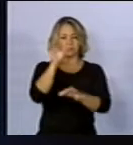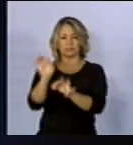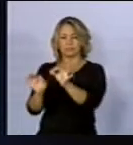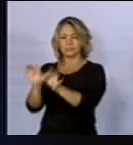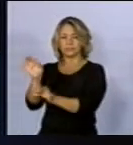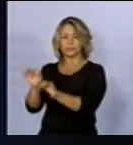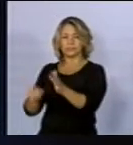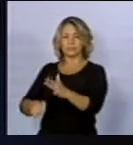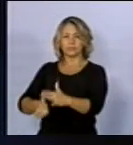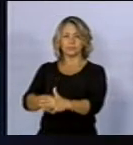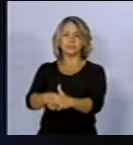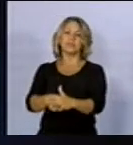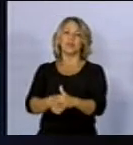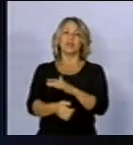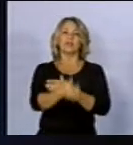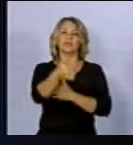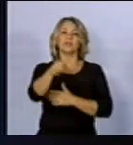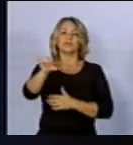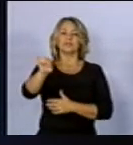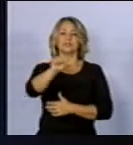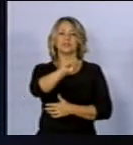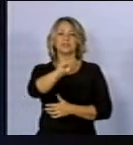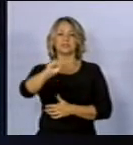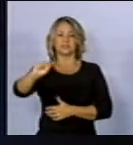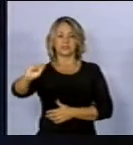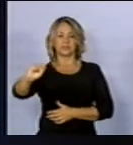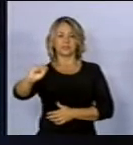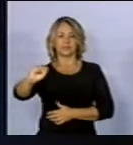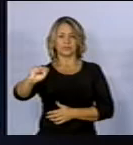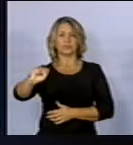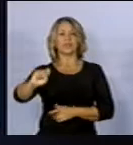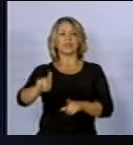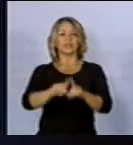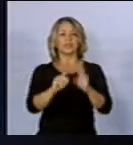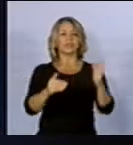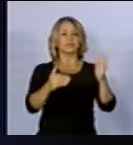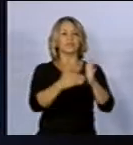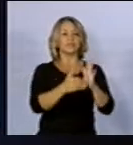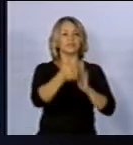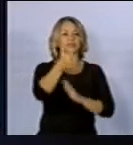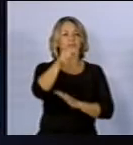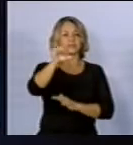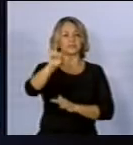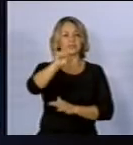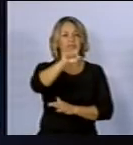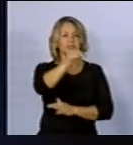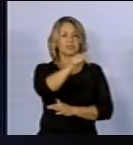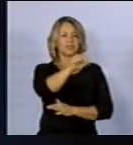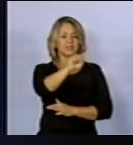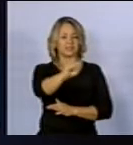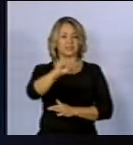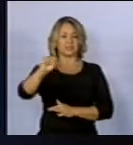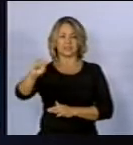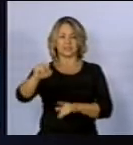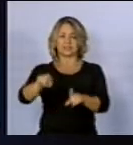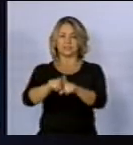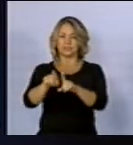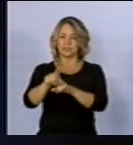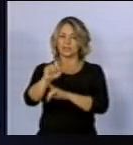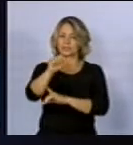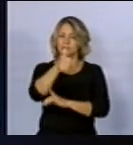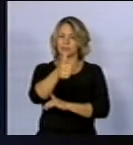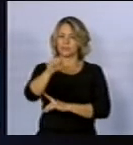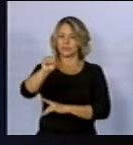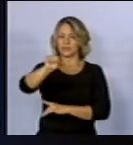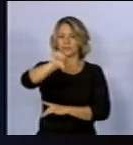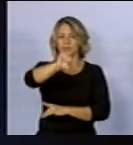1900 88 eh final de 8788 e já discutia a coibição de